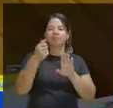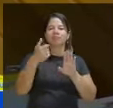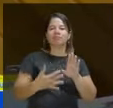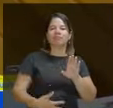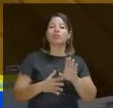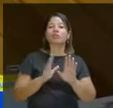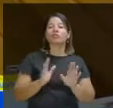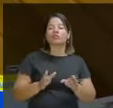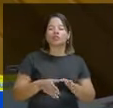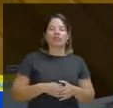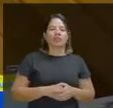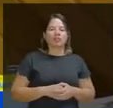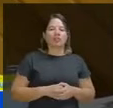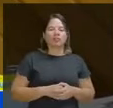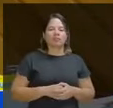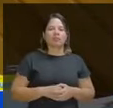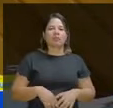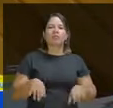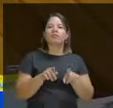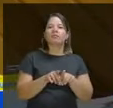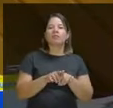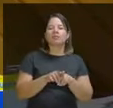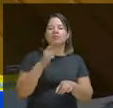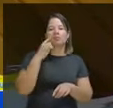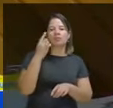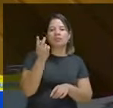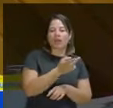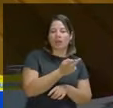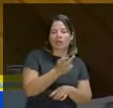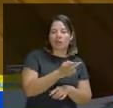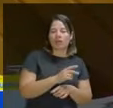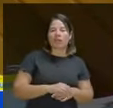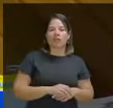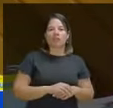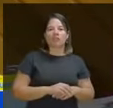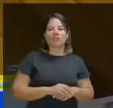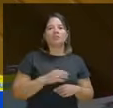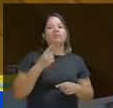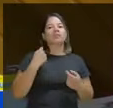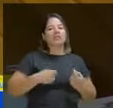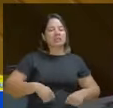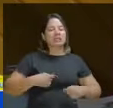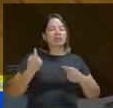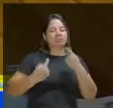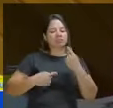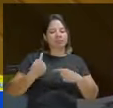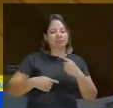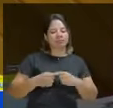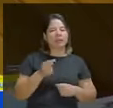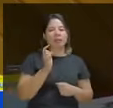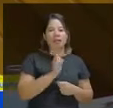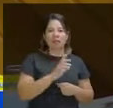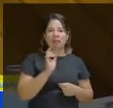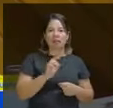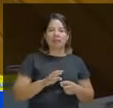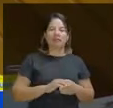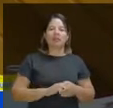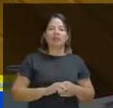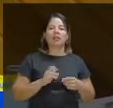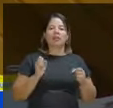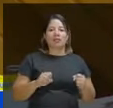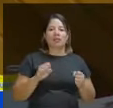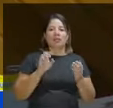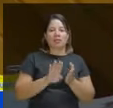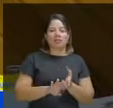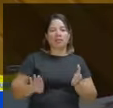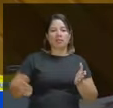a insurgência quanto à tese adotada nas razões de decidir do juízo ACO deve ser debatida por meio de recurso próprio, sendo, portanto, descabida